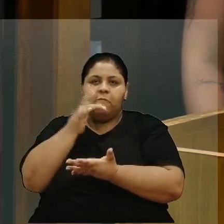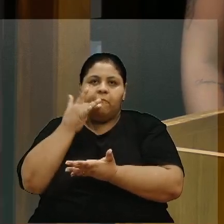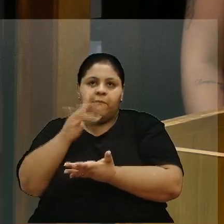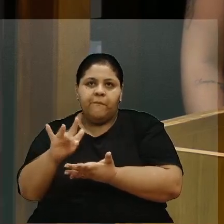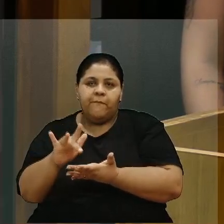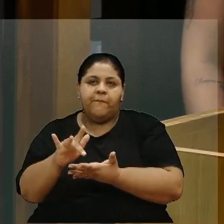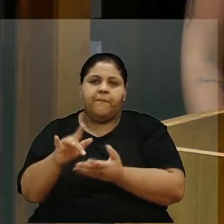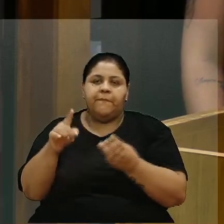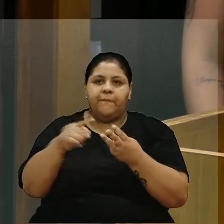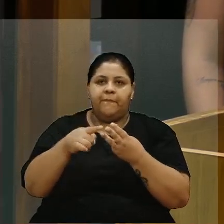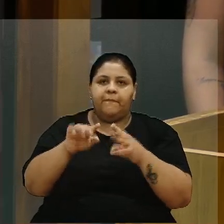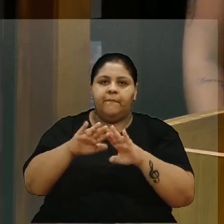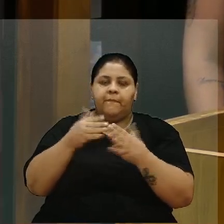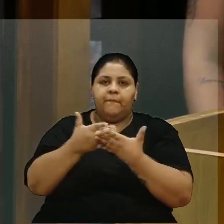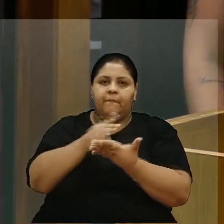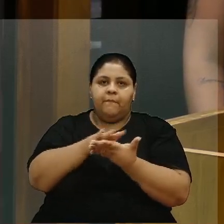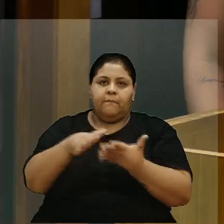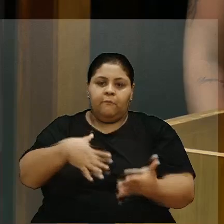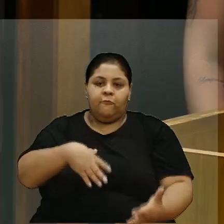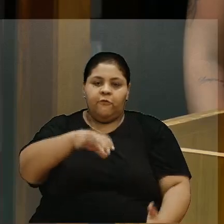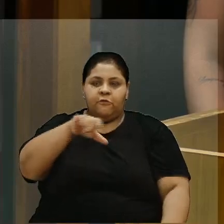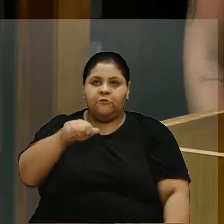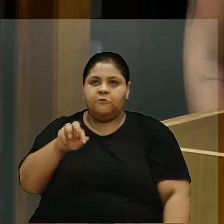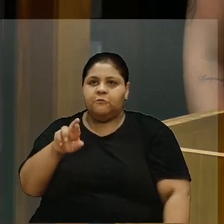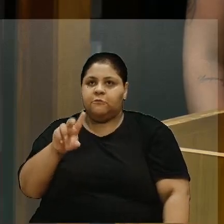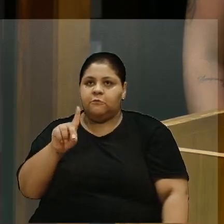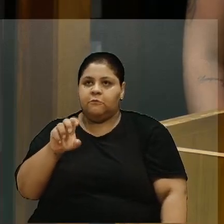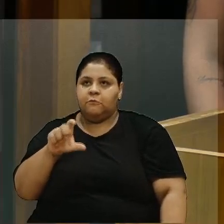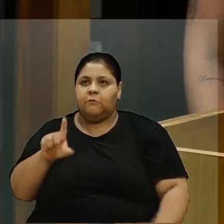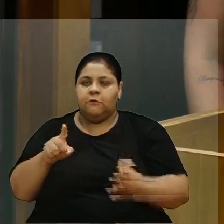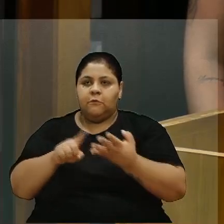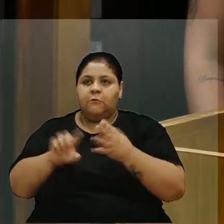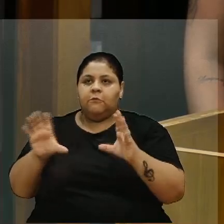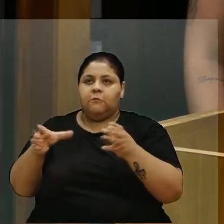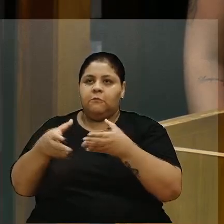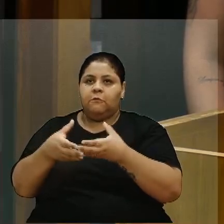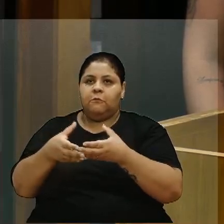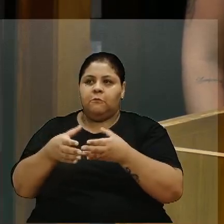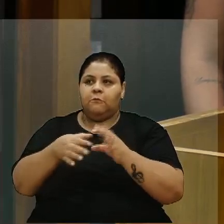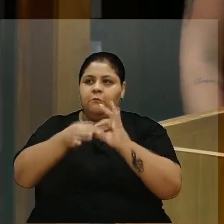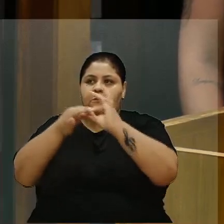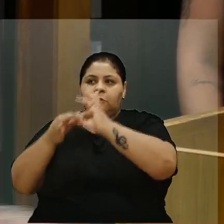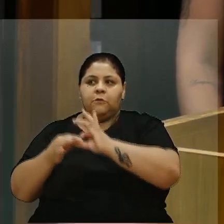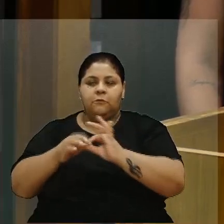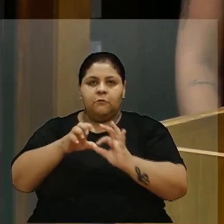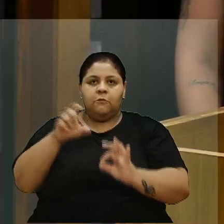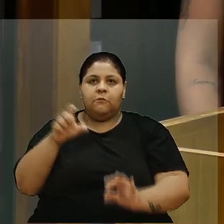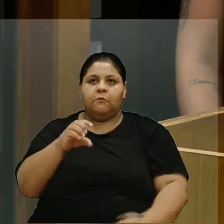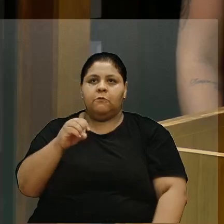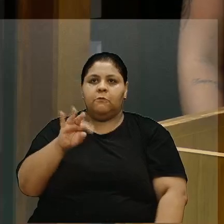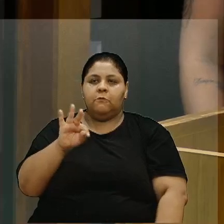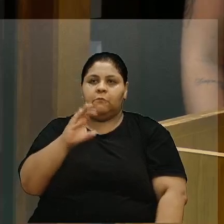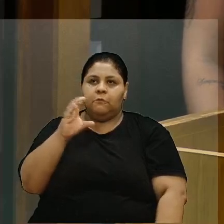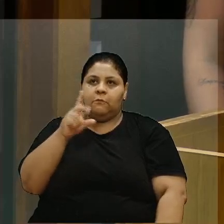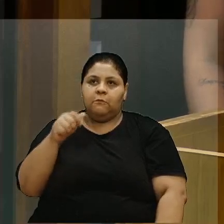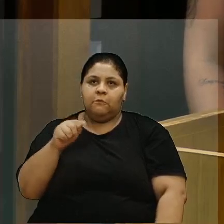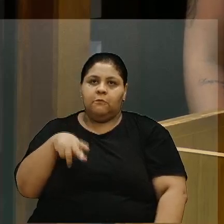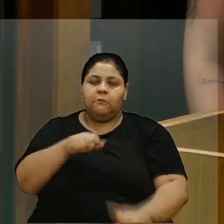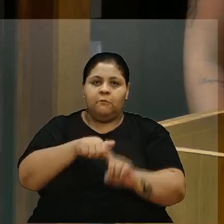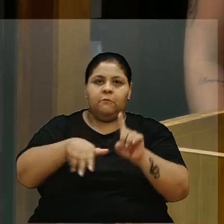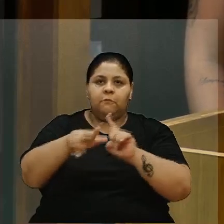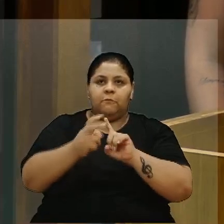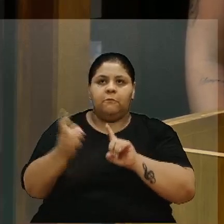Escola de Samba Acadêmicos Filhos de Jardel, Grupo Recreativo e Esportivo Unidos do El Chan, a Sociedade Cultural e